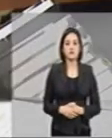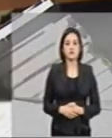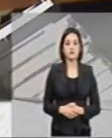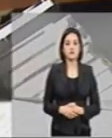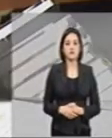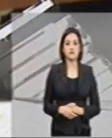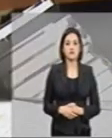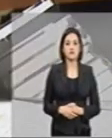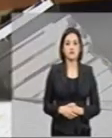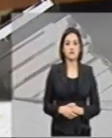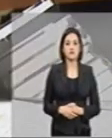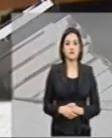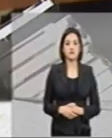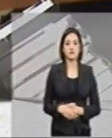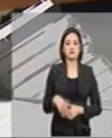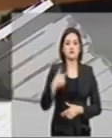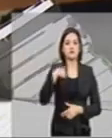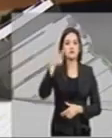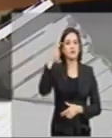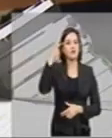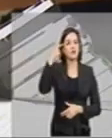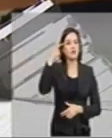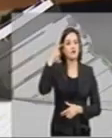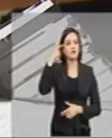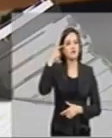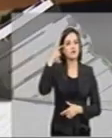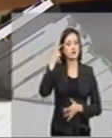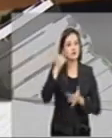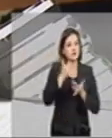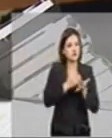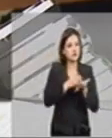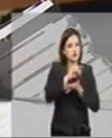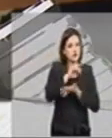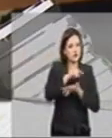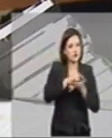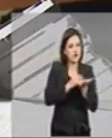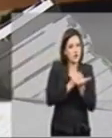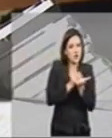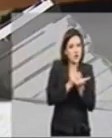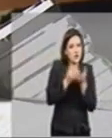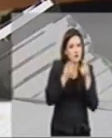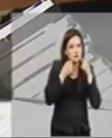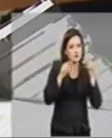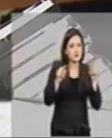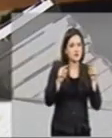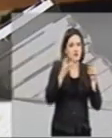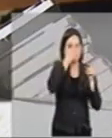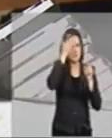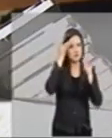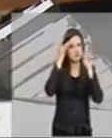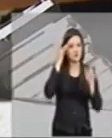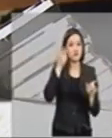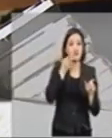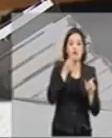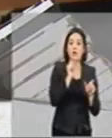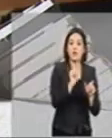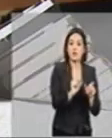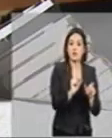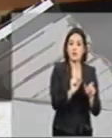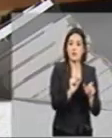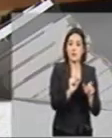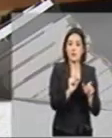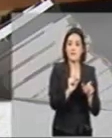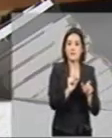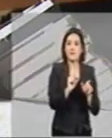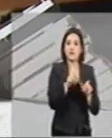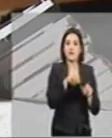vejo aqui da inicial da reclamação que o reclamante assenta que o inquérito tentou